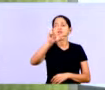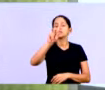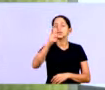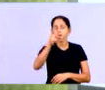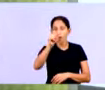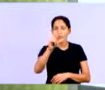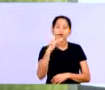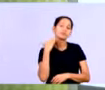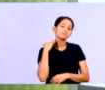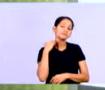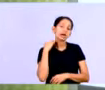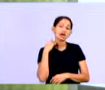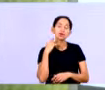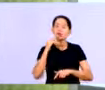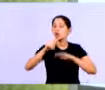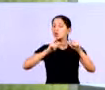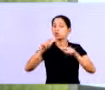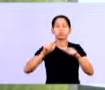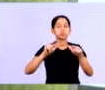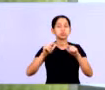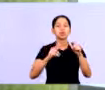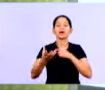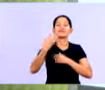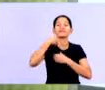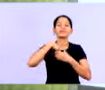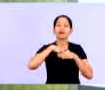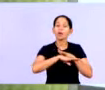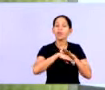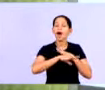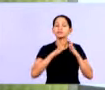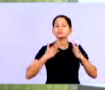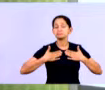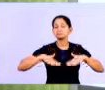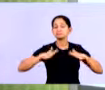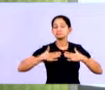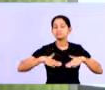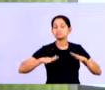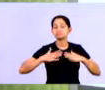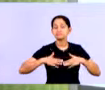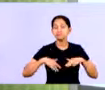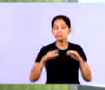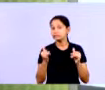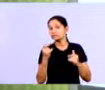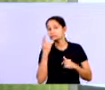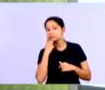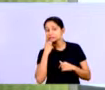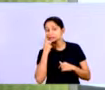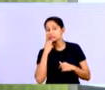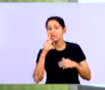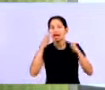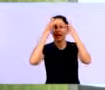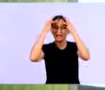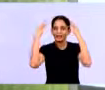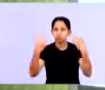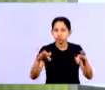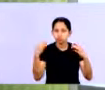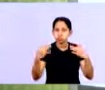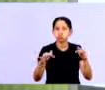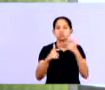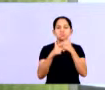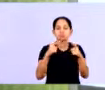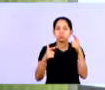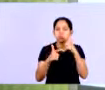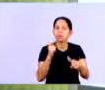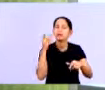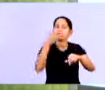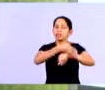ganha no banco sem trabalhar, o dinheiro trabalha para você. E dependendo do negócio que você vai investir, você vai ter dor na cabeça, vai ter problemas e às